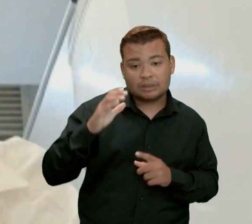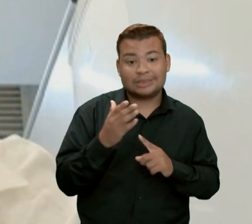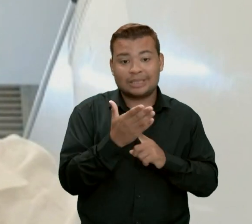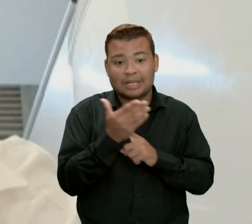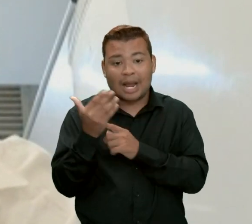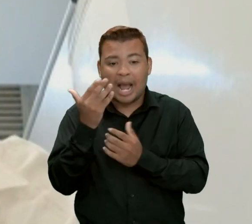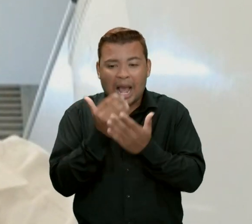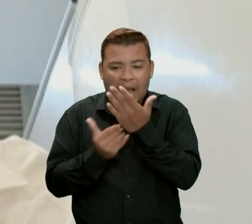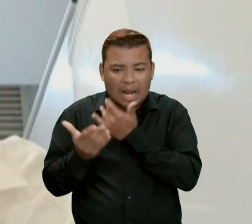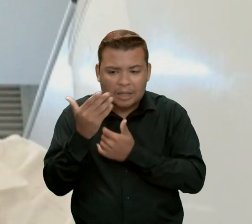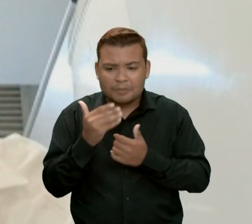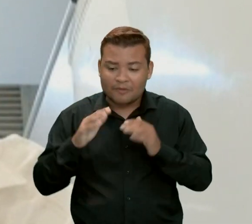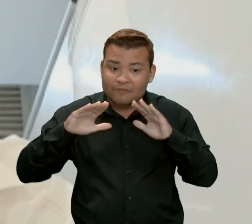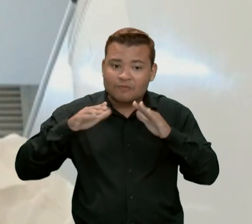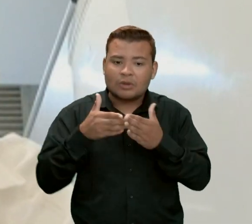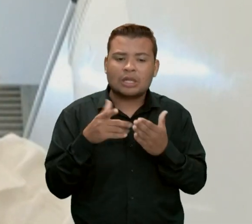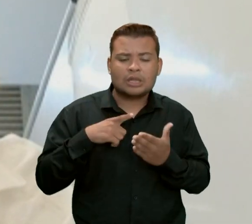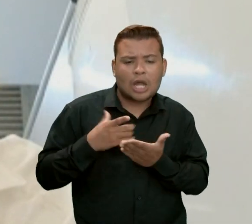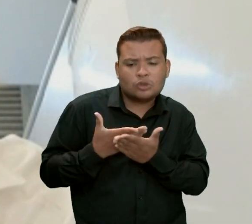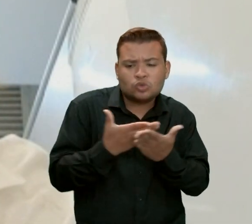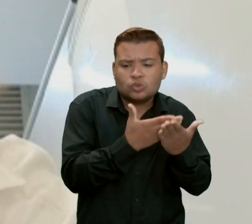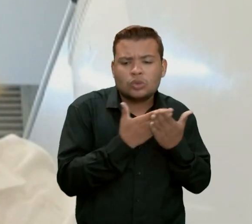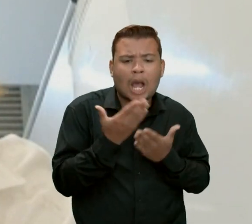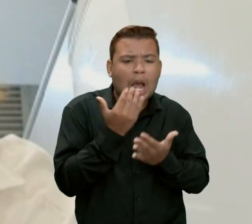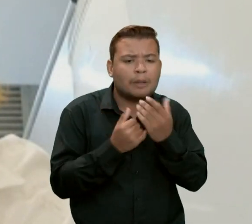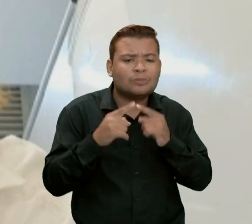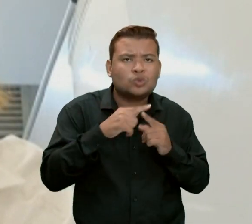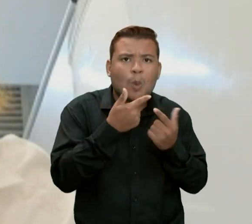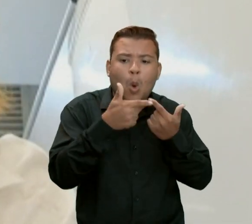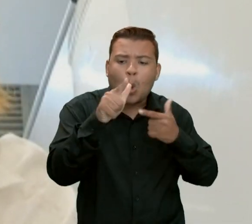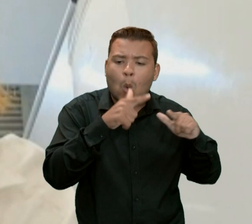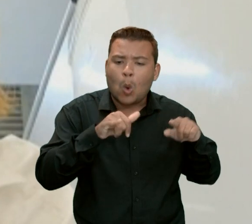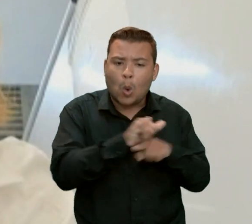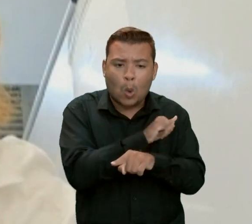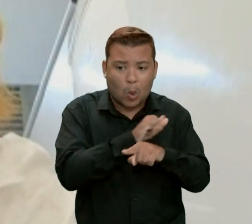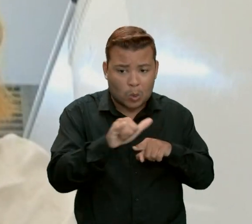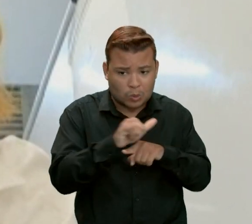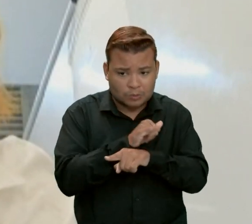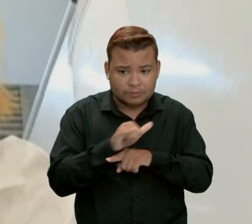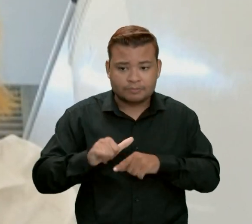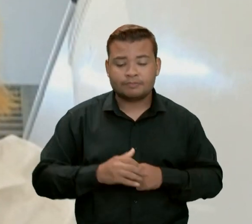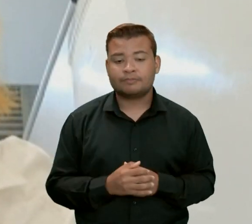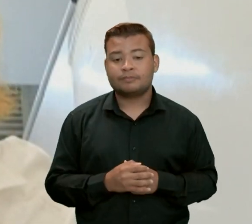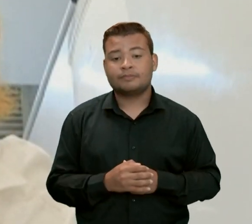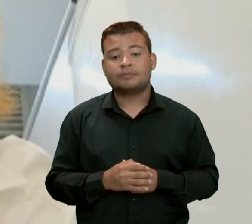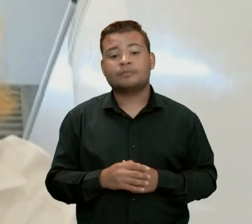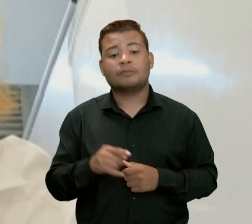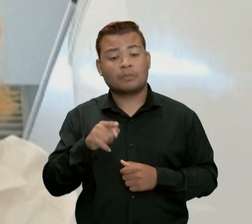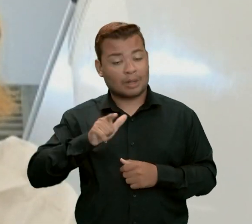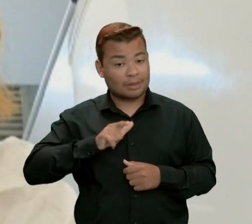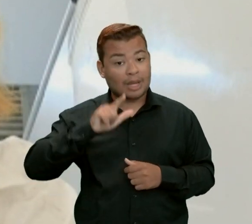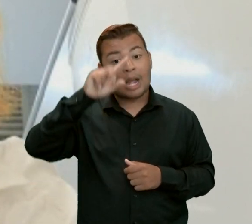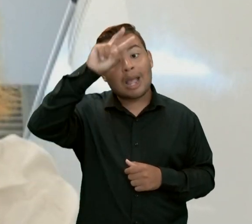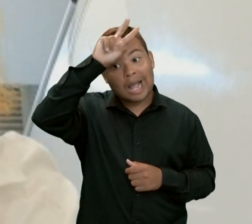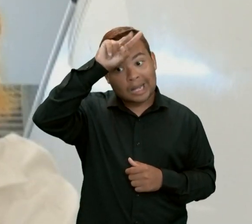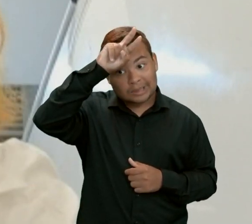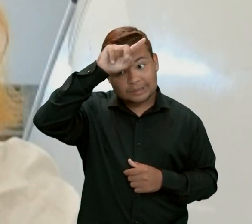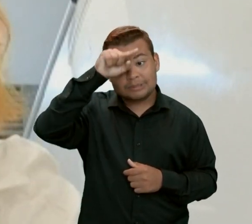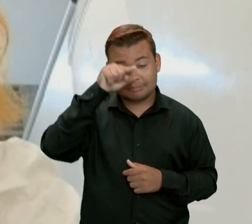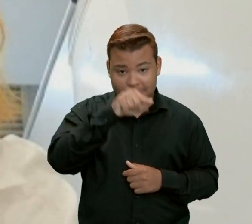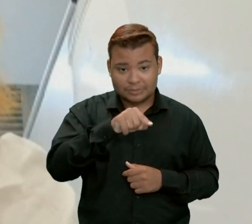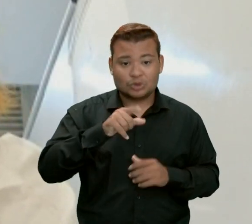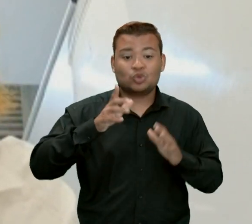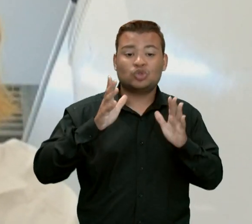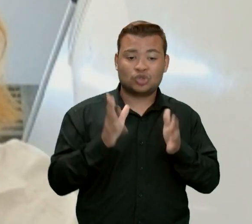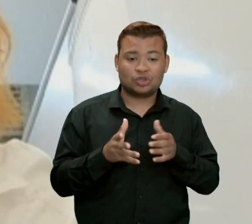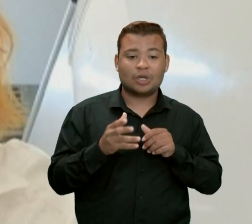que é estudar alternativas alimentares. E uma delas seria, além dos insetos, né? Inclusive, eu já